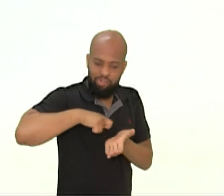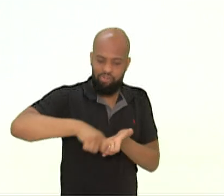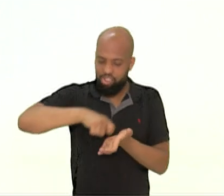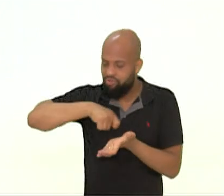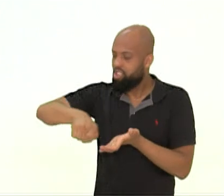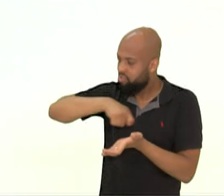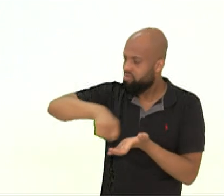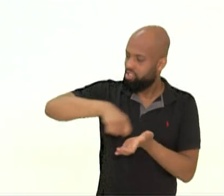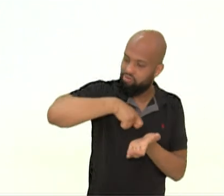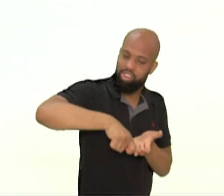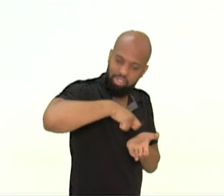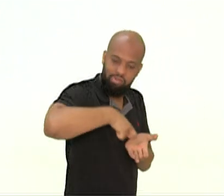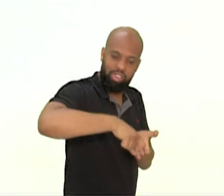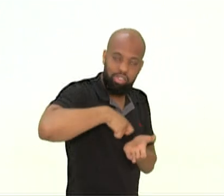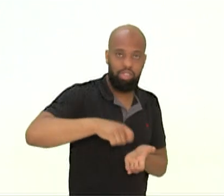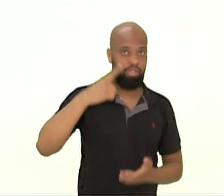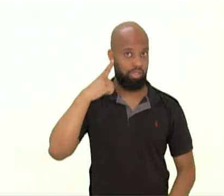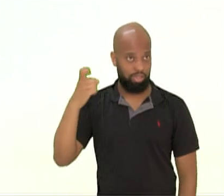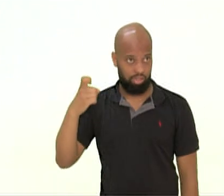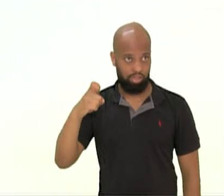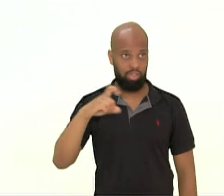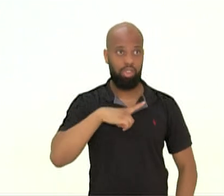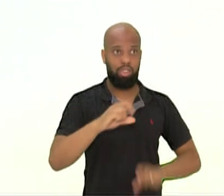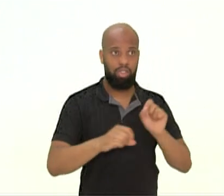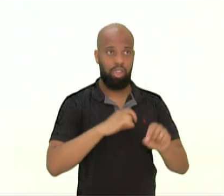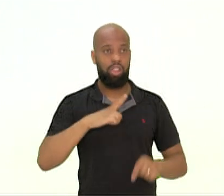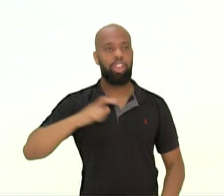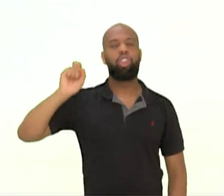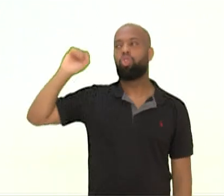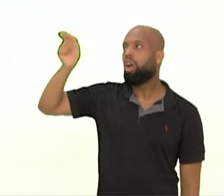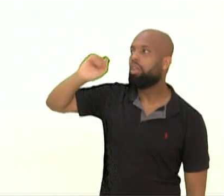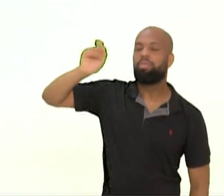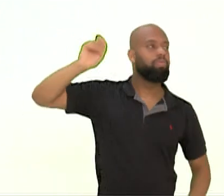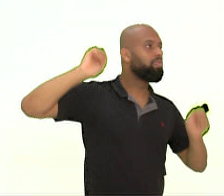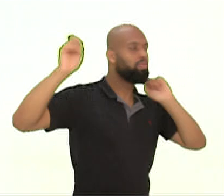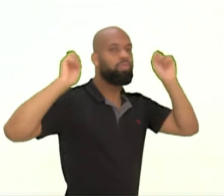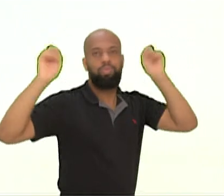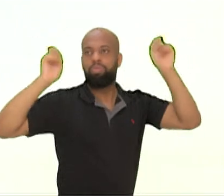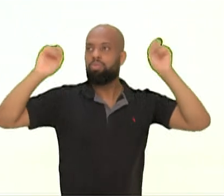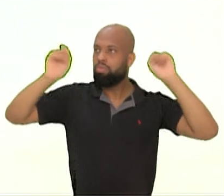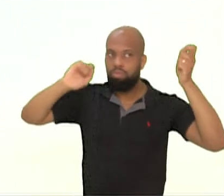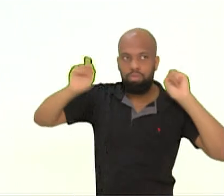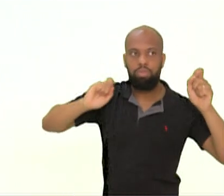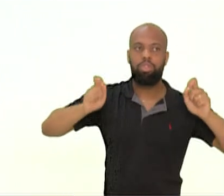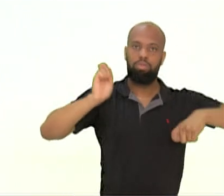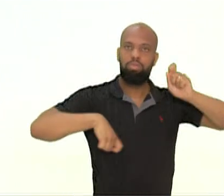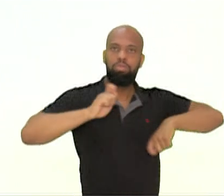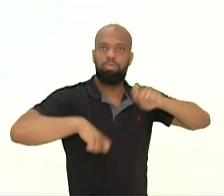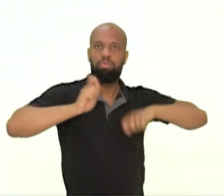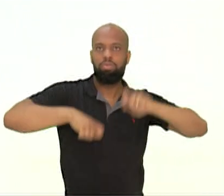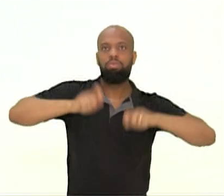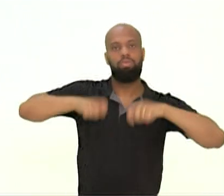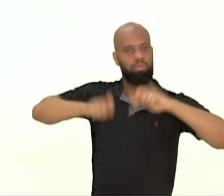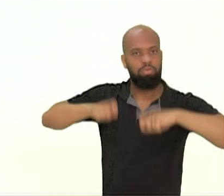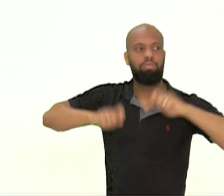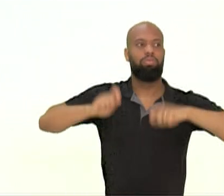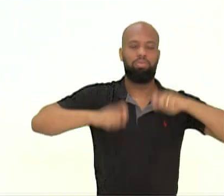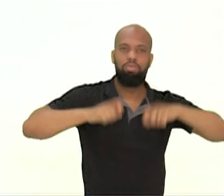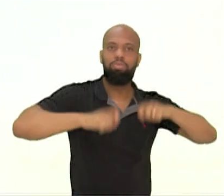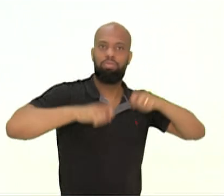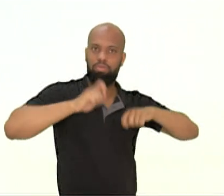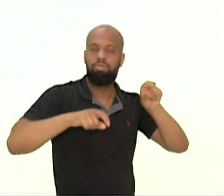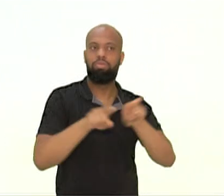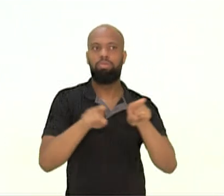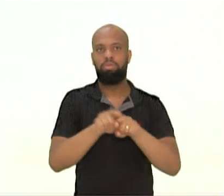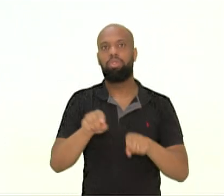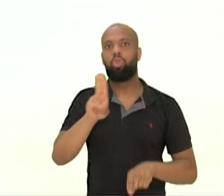que produzam os sons. Então temos aqui a ideia do chocalho, temos aqui a ideia do tamborim, que você venha estar trabalhando com isso por